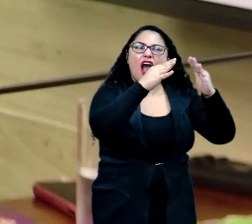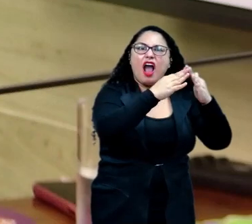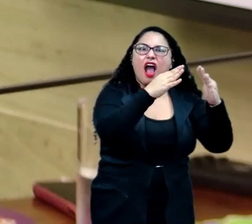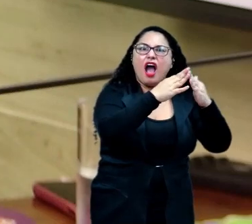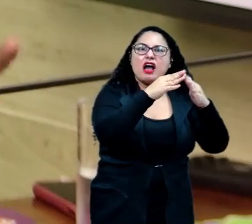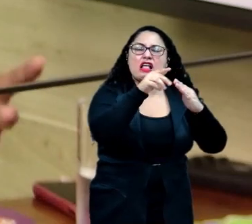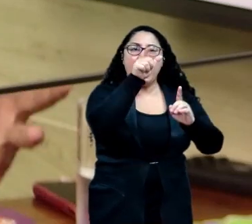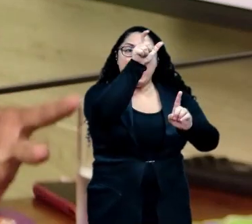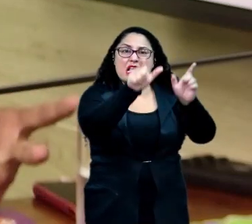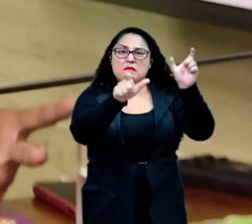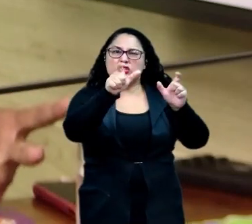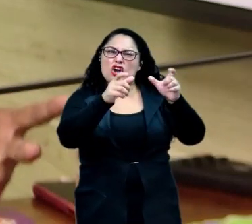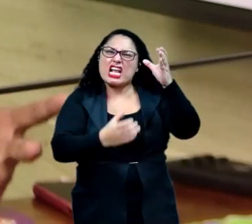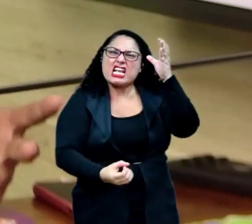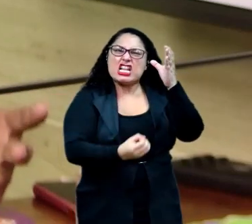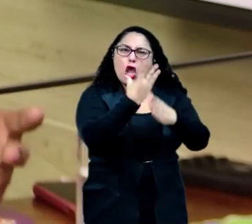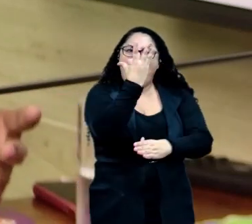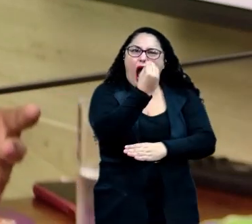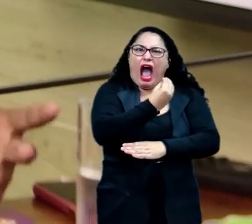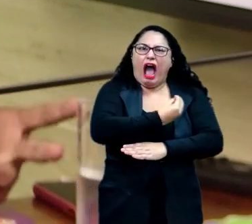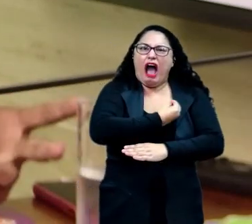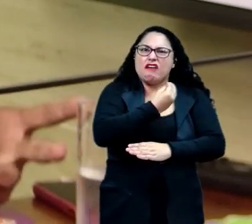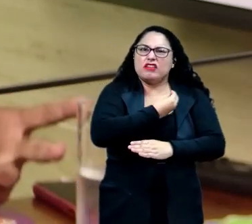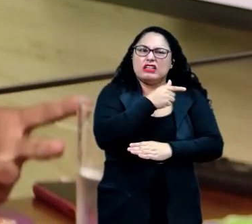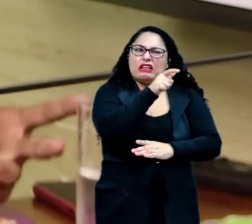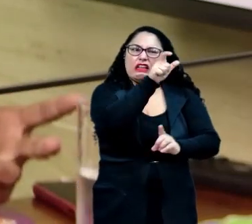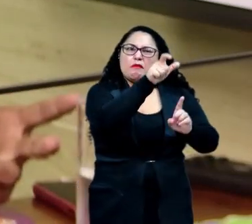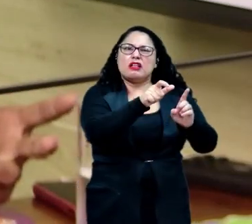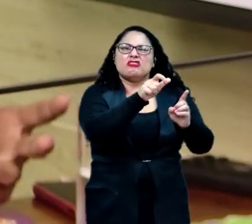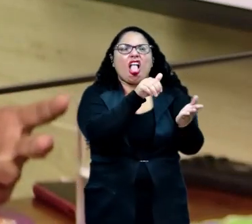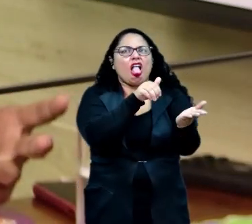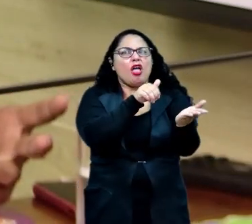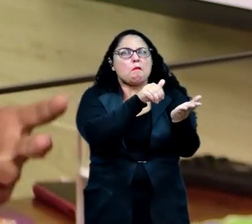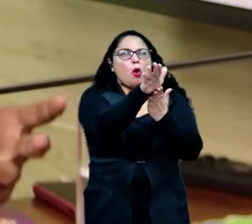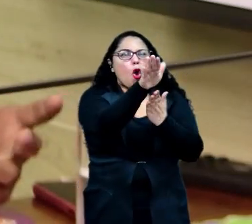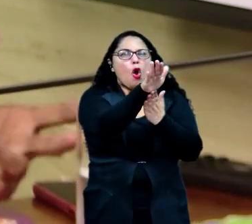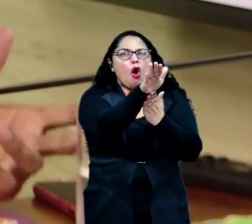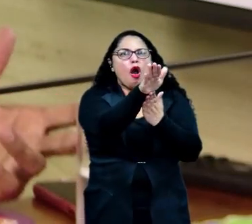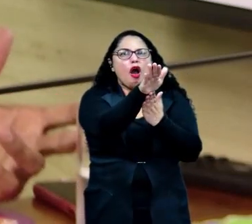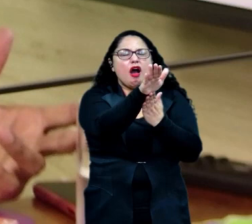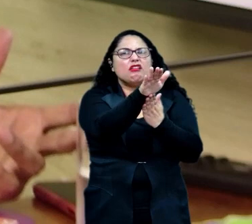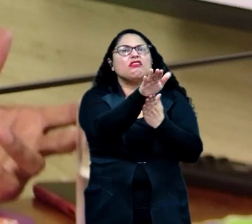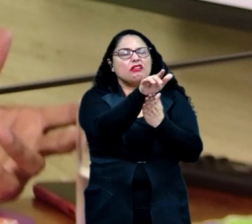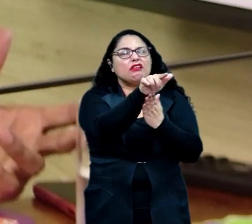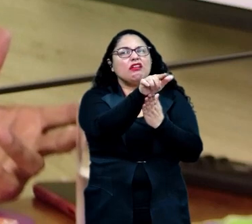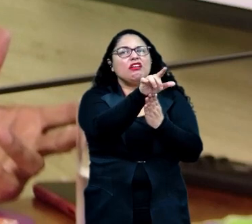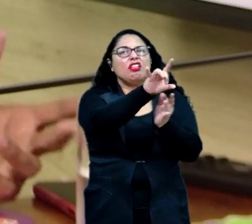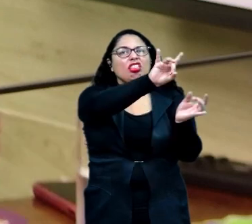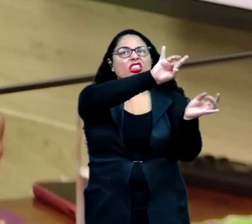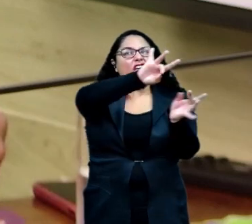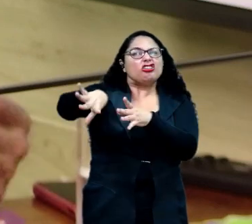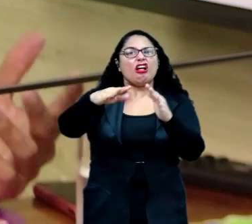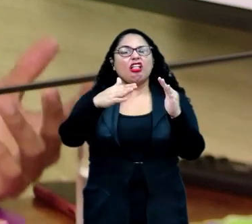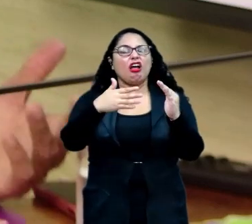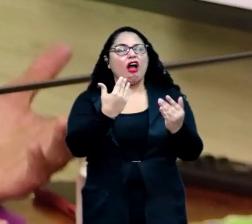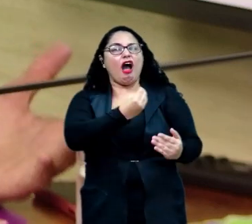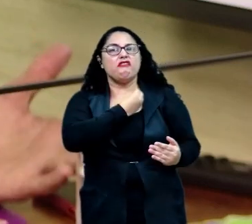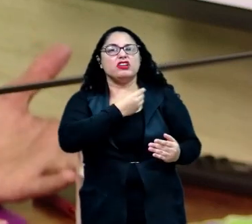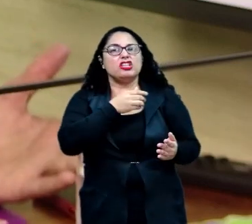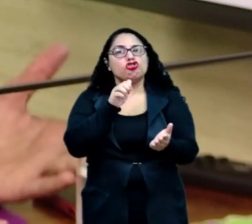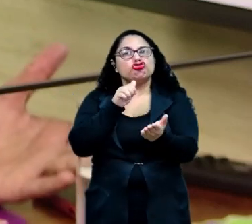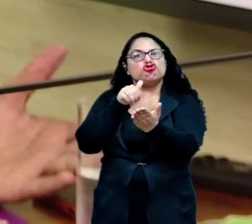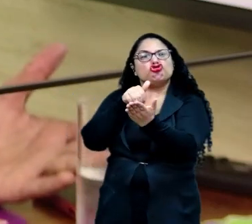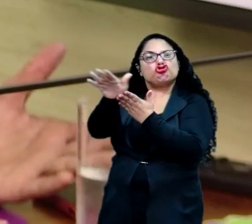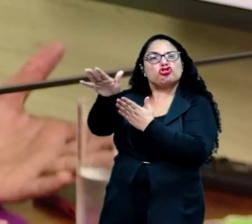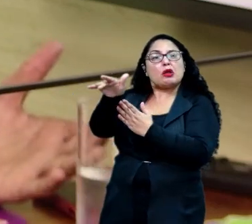que construiu uma vida, e essa pessoa era chutada para a vida que ela construiu, e ela foi chutada